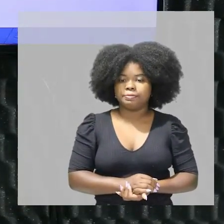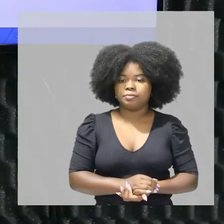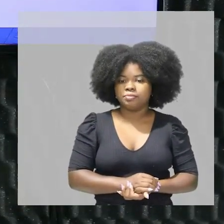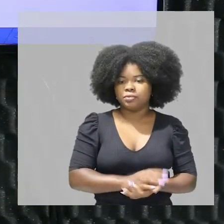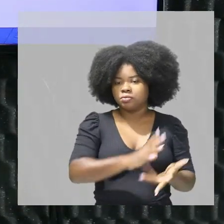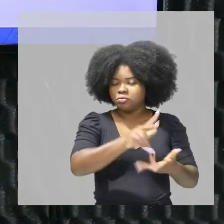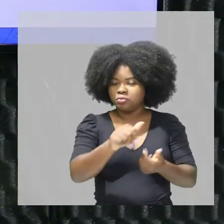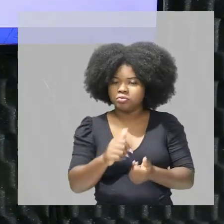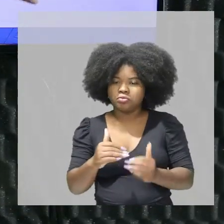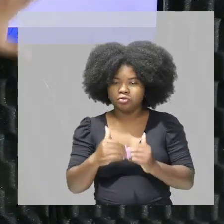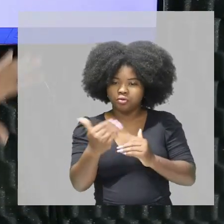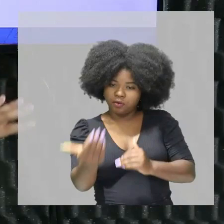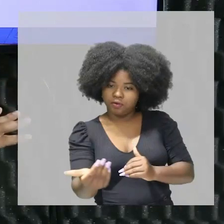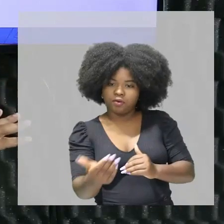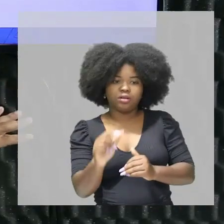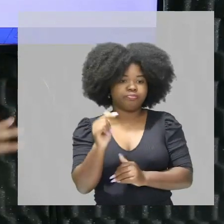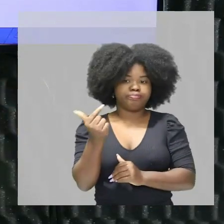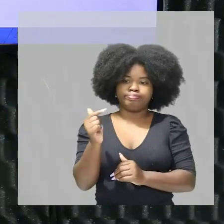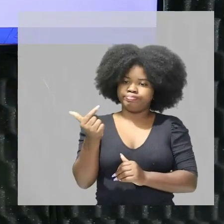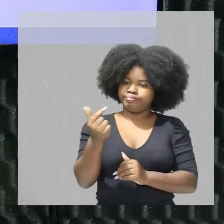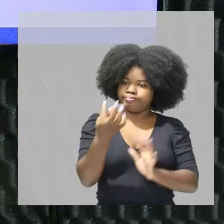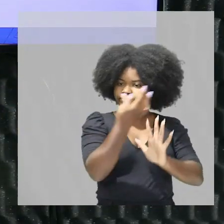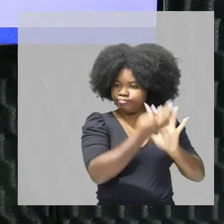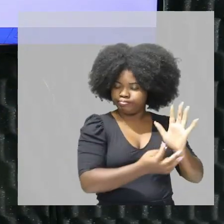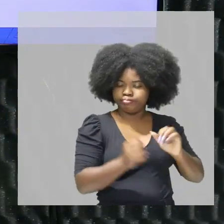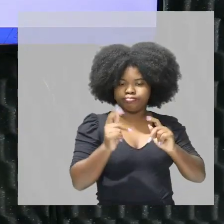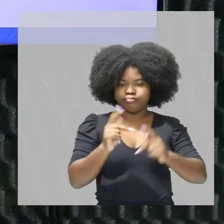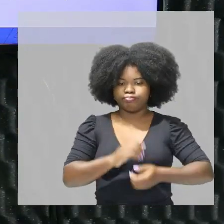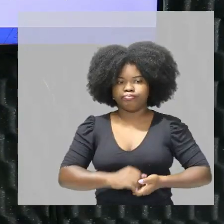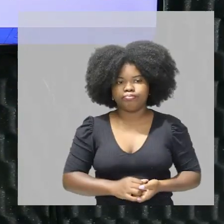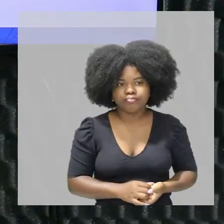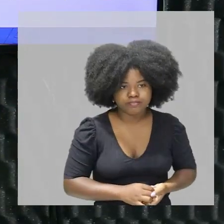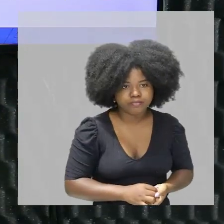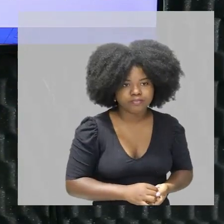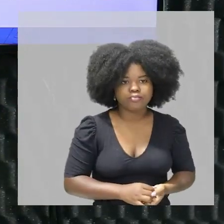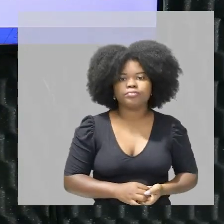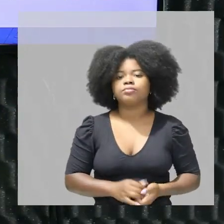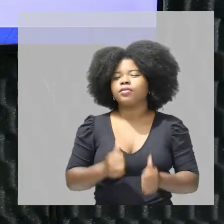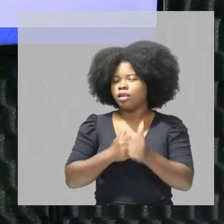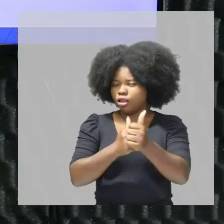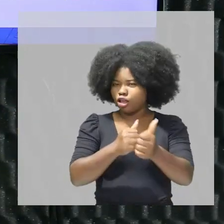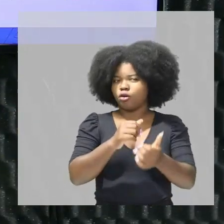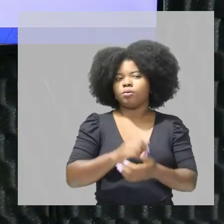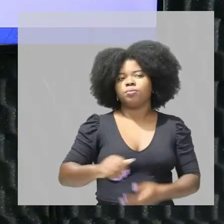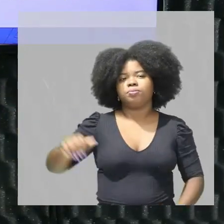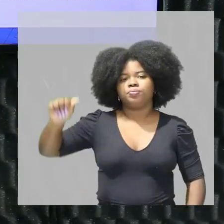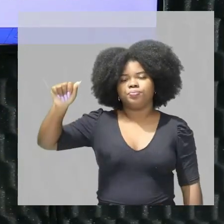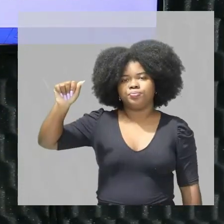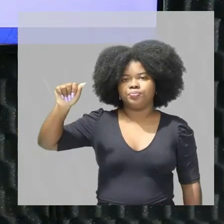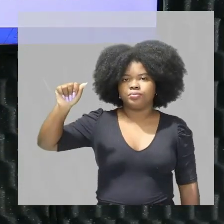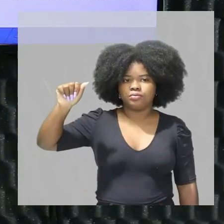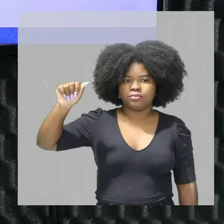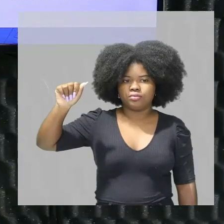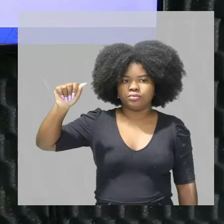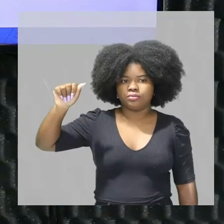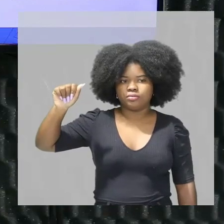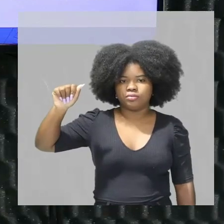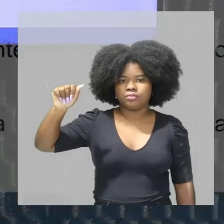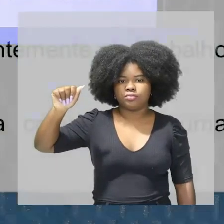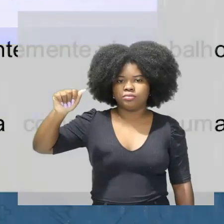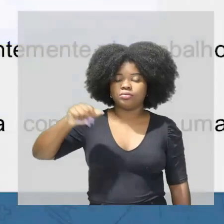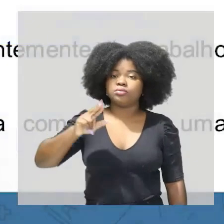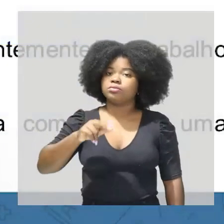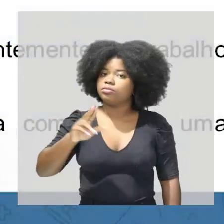o mundo externo como se ele não existisse percebe beleza vamos lá personalismo personaliza uma linha muito mais